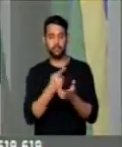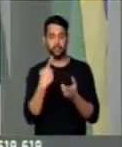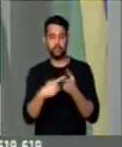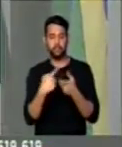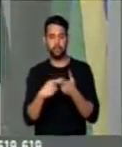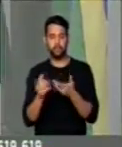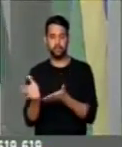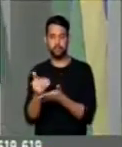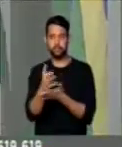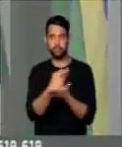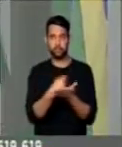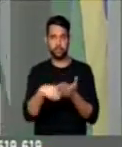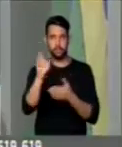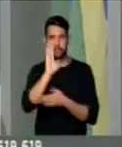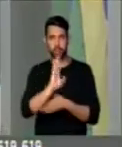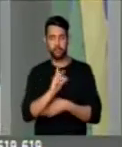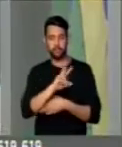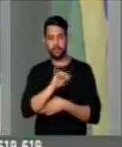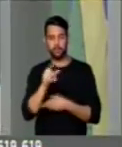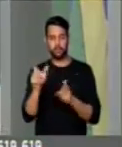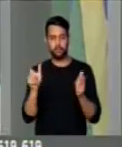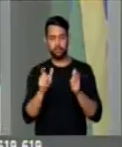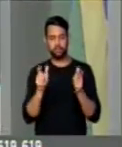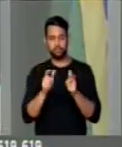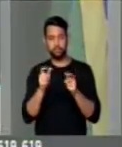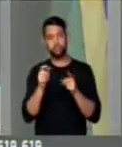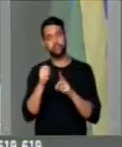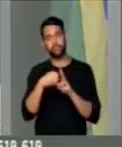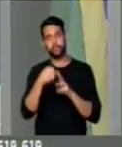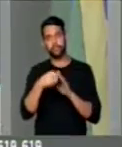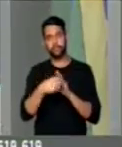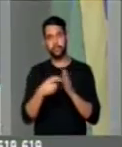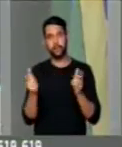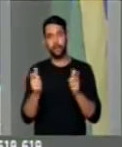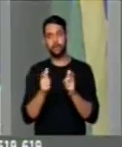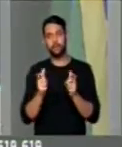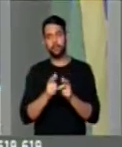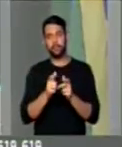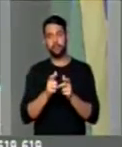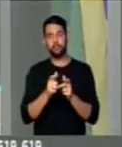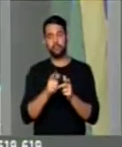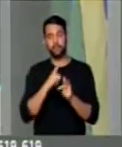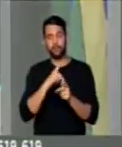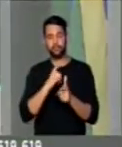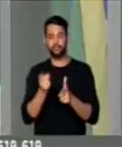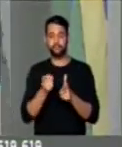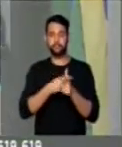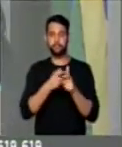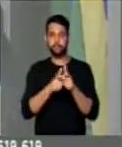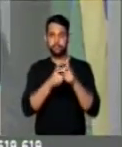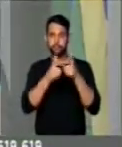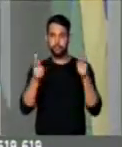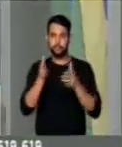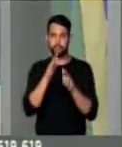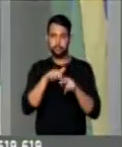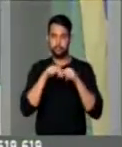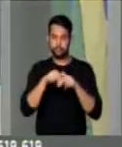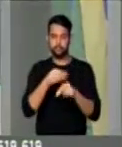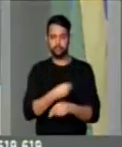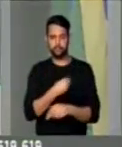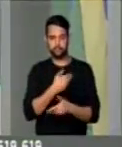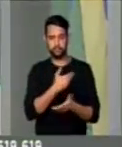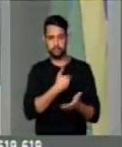a arrecadação do país vem caindo mês após mês. Há um déficit crescente, inclusive, das contas